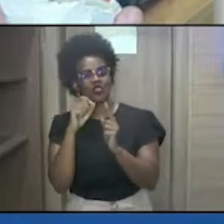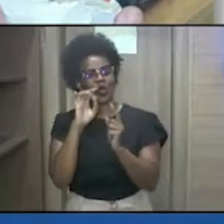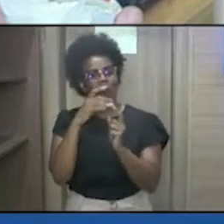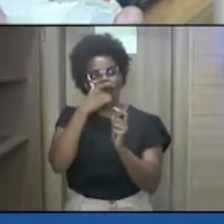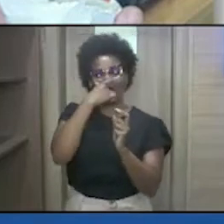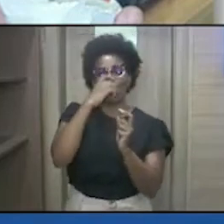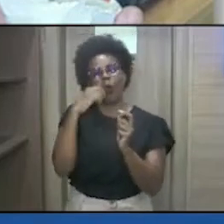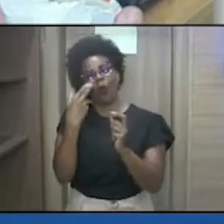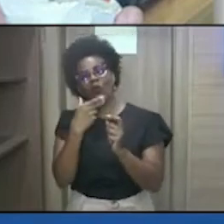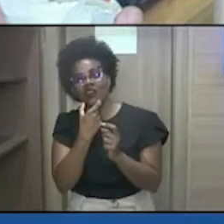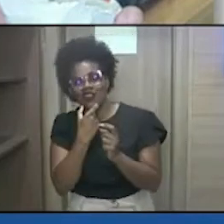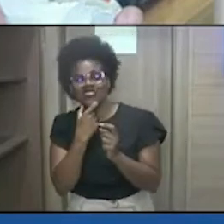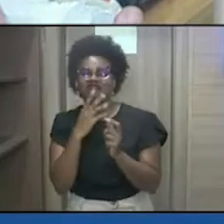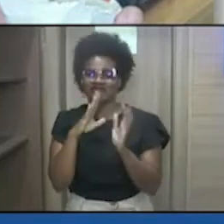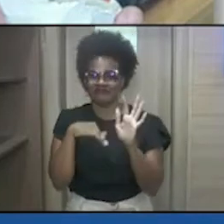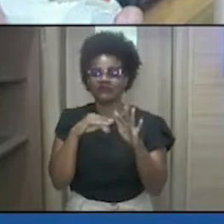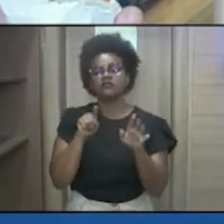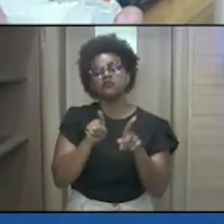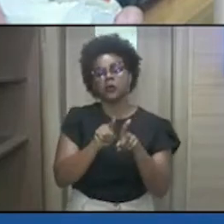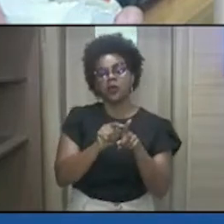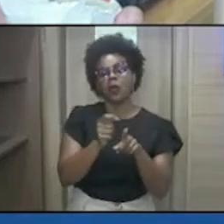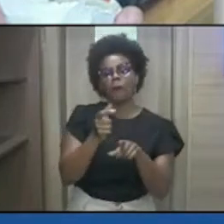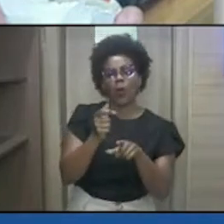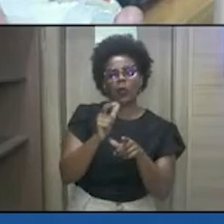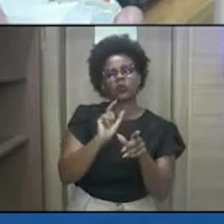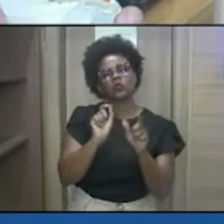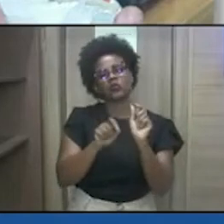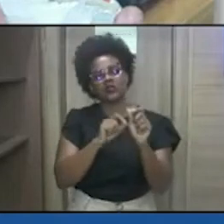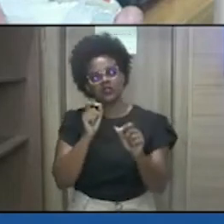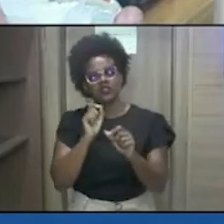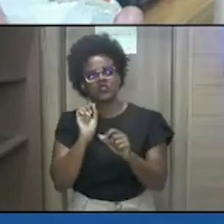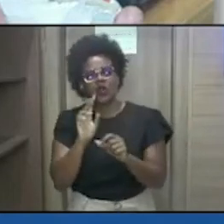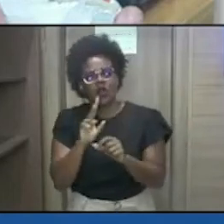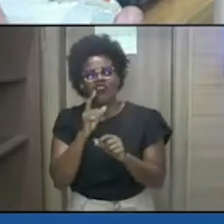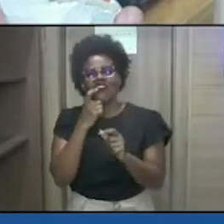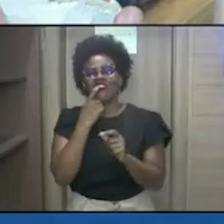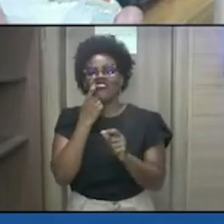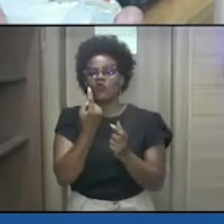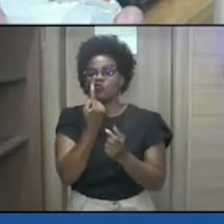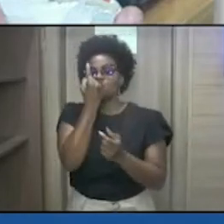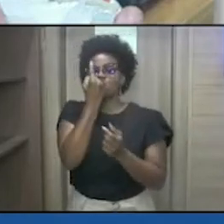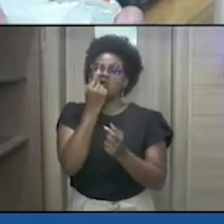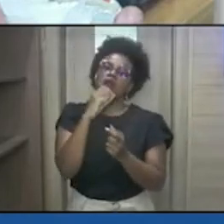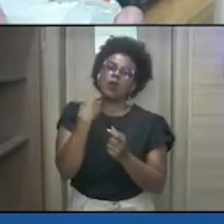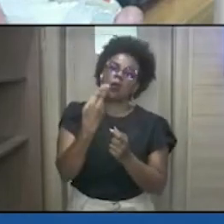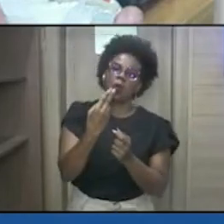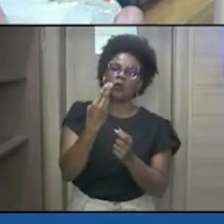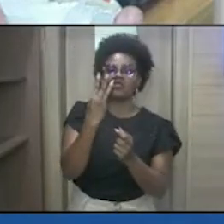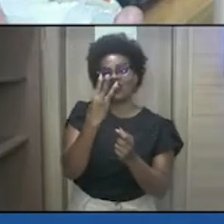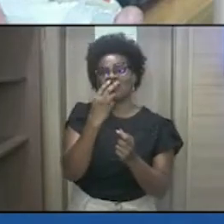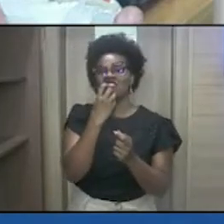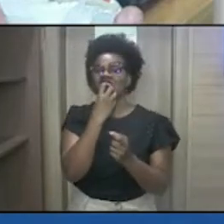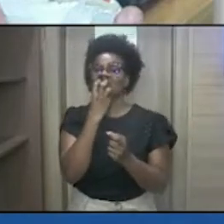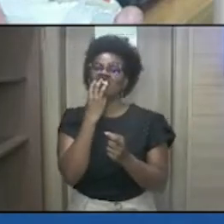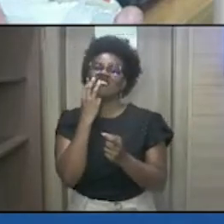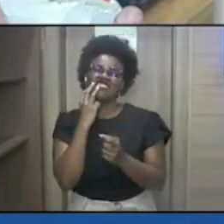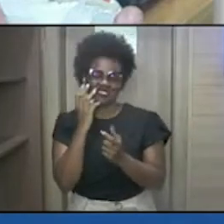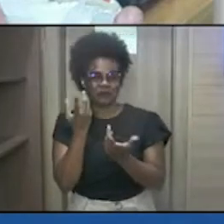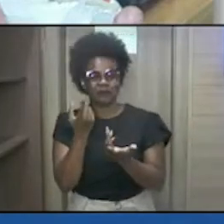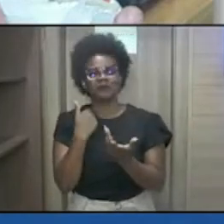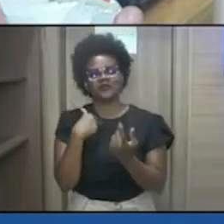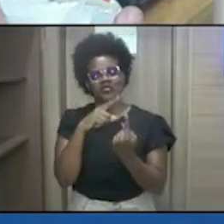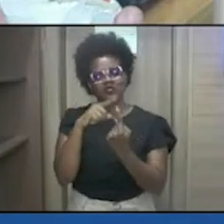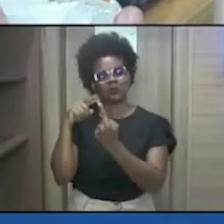nessa variação, e alguns poucos casos que ofertam a prótese fixa unitária ou os 3 tipos, né? E a gente